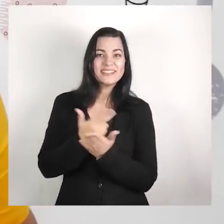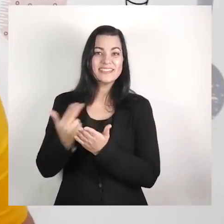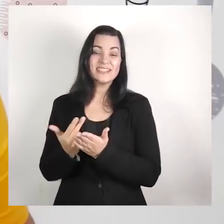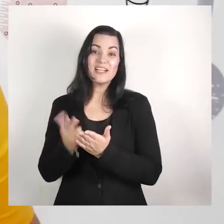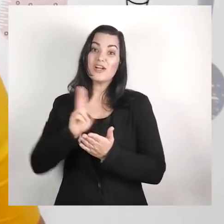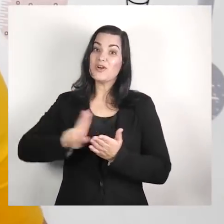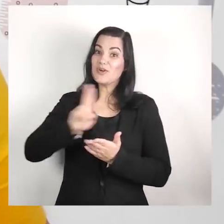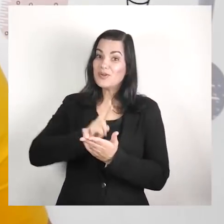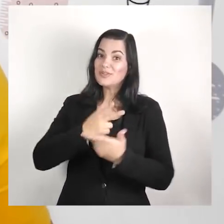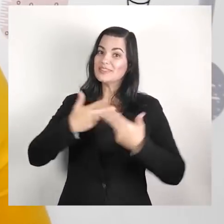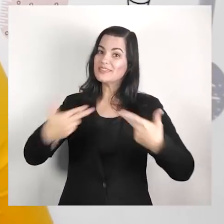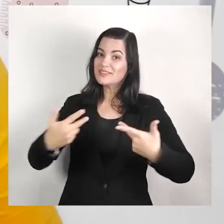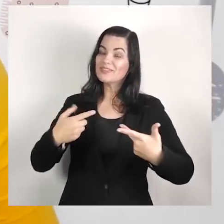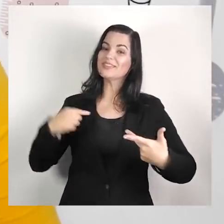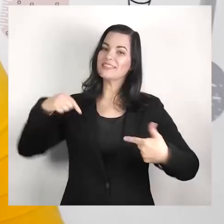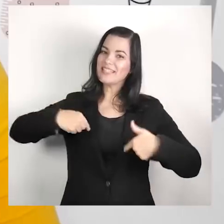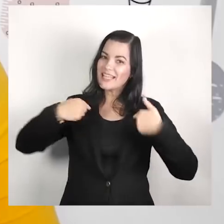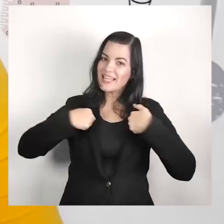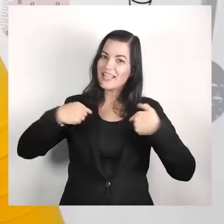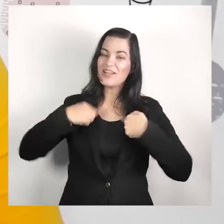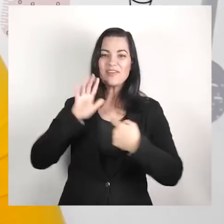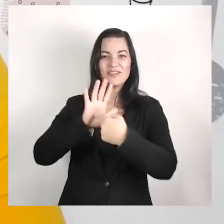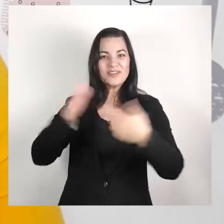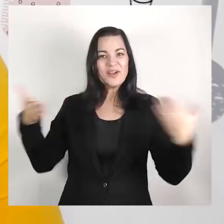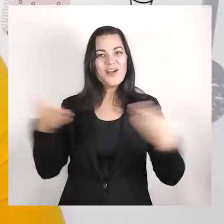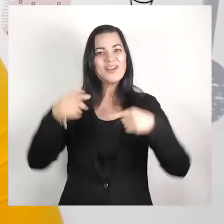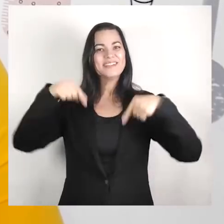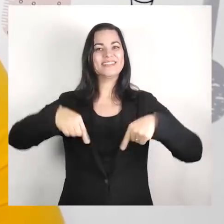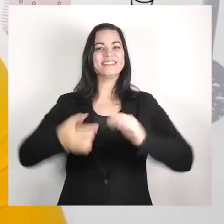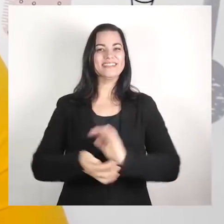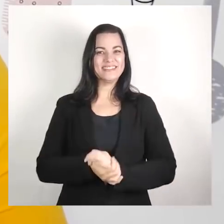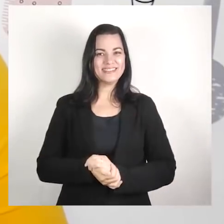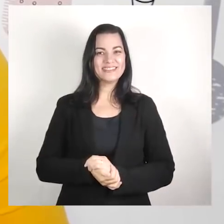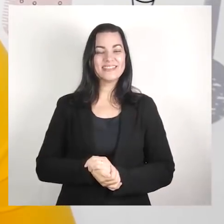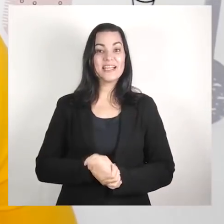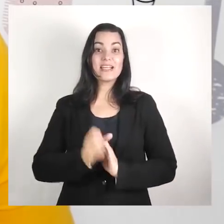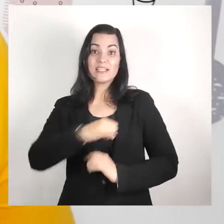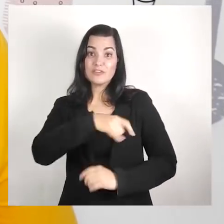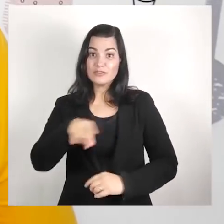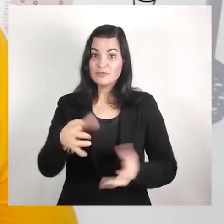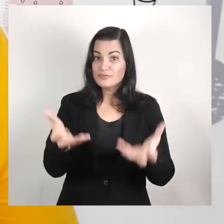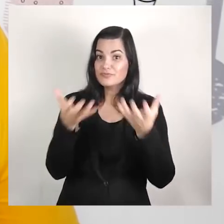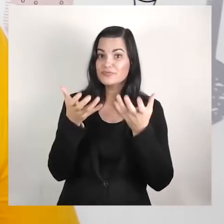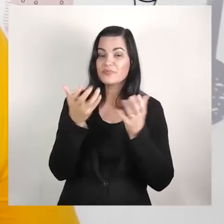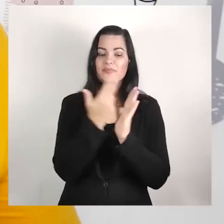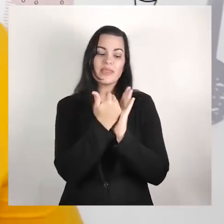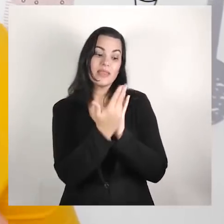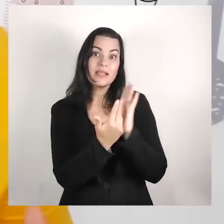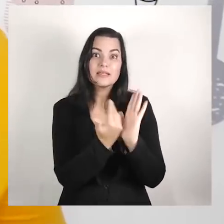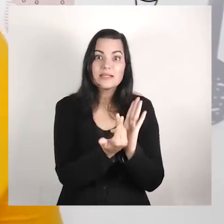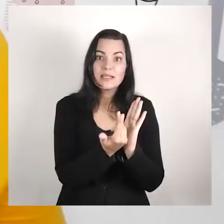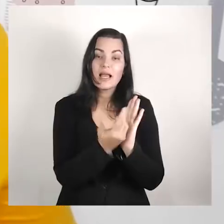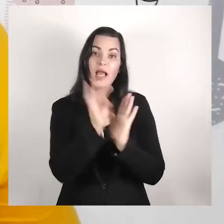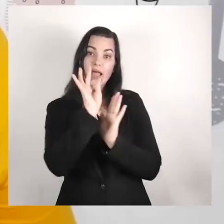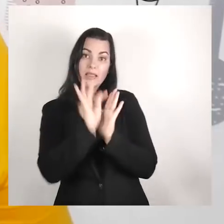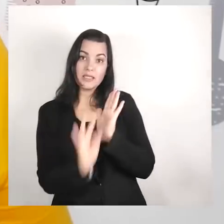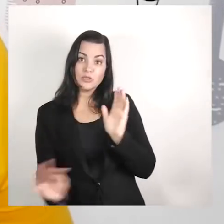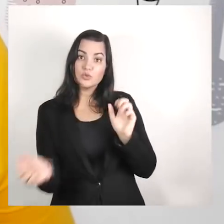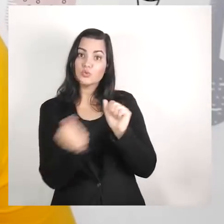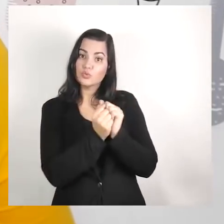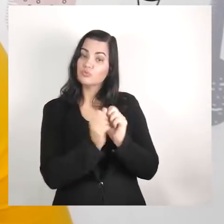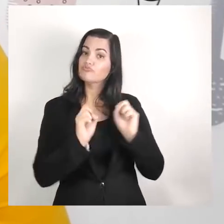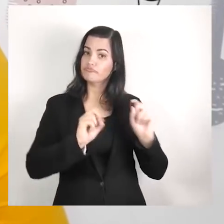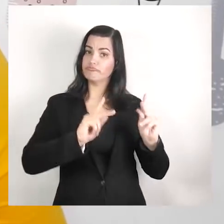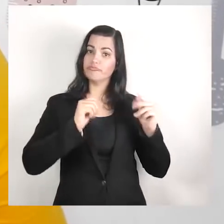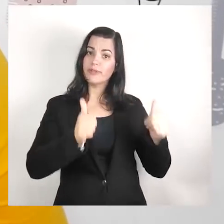os recursos que a Pro mostrou hoje aqui no nosso encontro. Se você quiser colocar desenho e